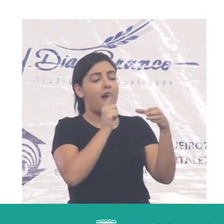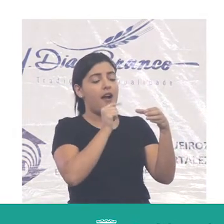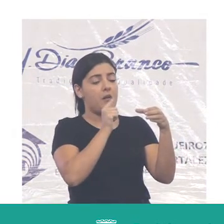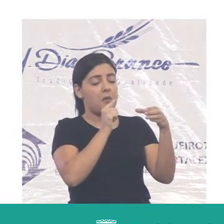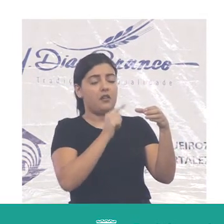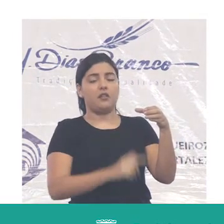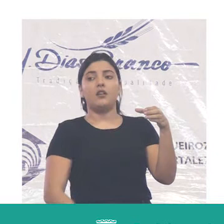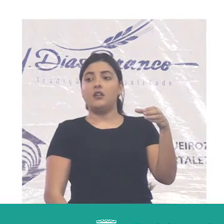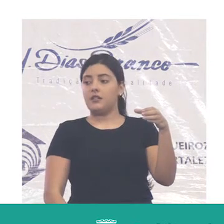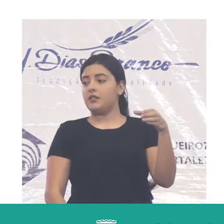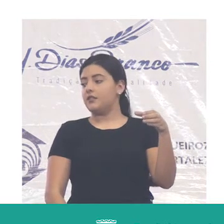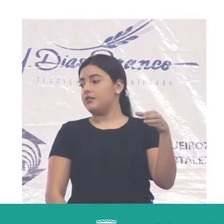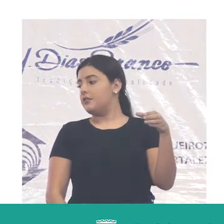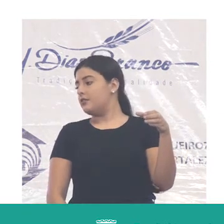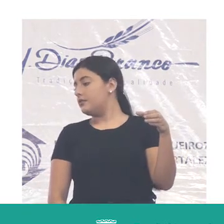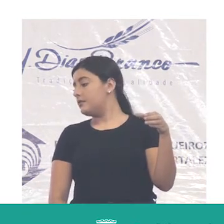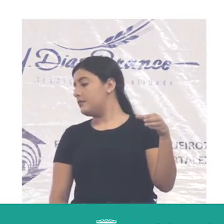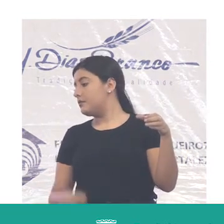água dentro.